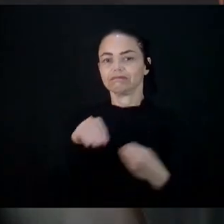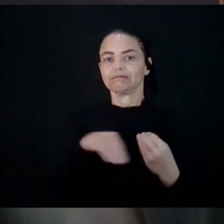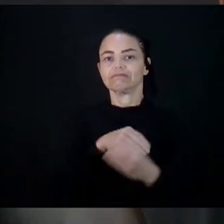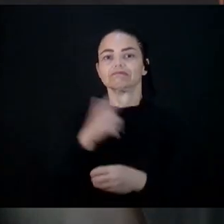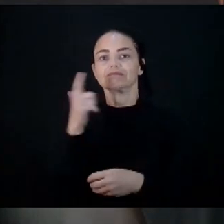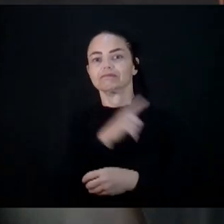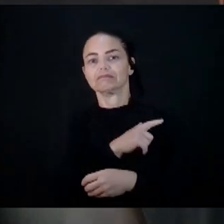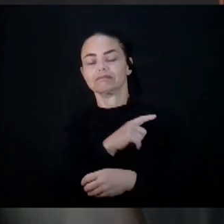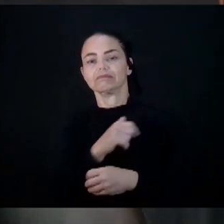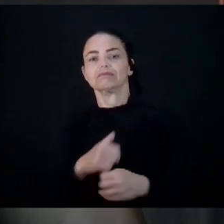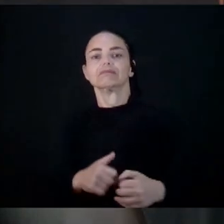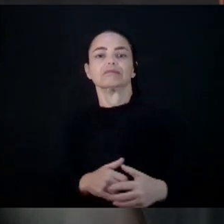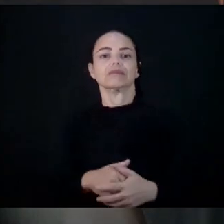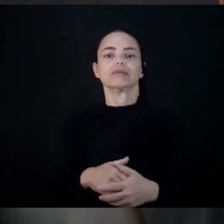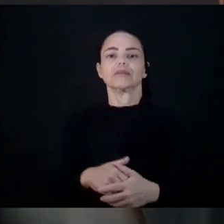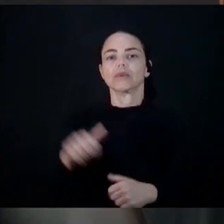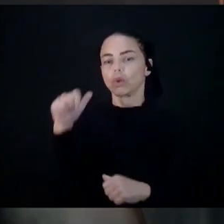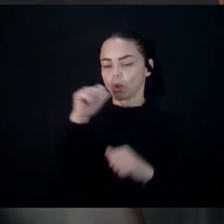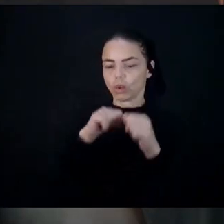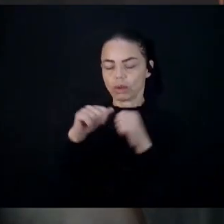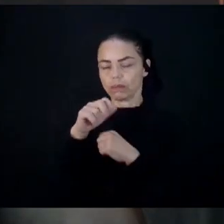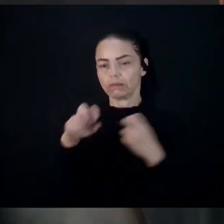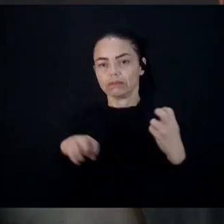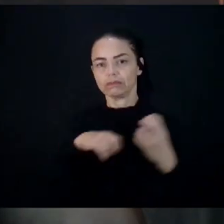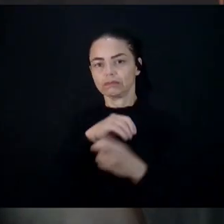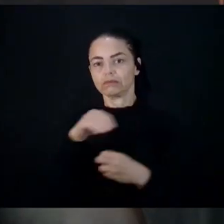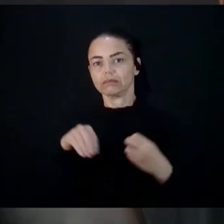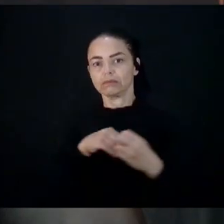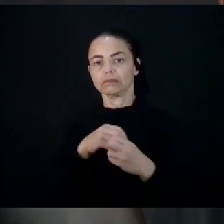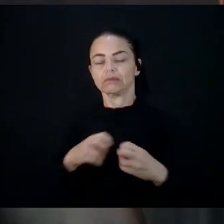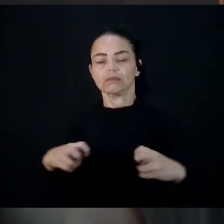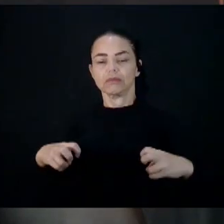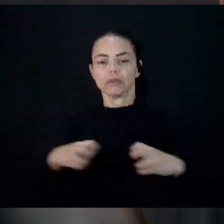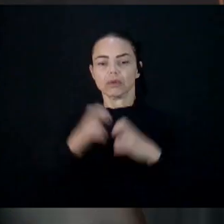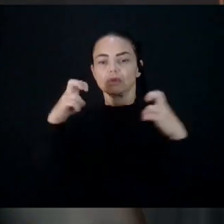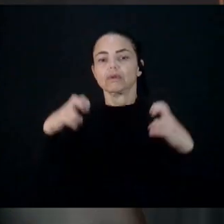beber um pouco mais, né? Porque você mistura, às vezes, a bebida, o destilado, né?